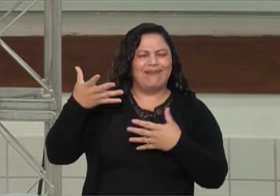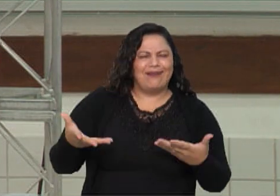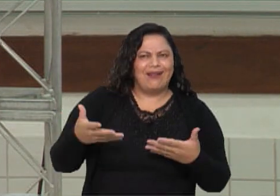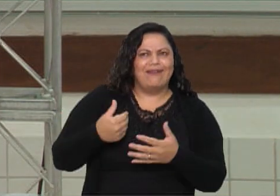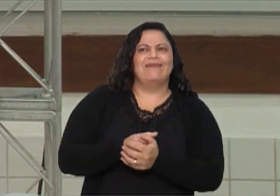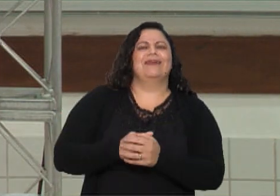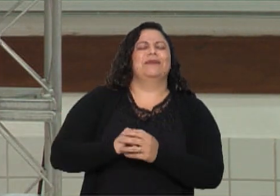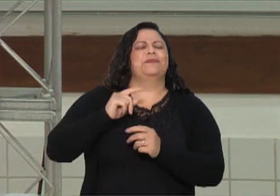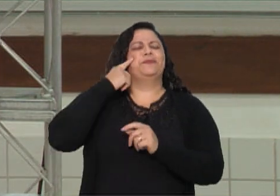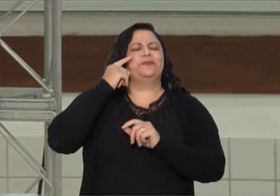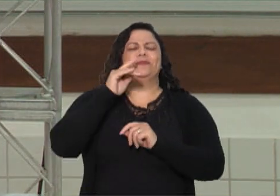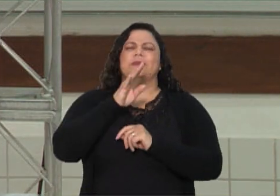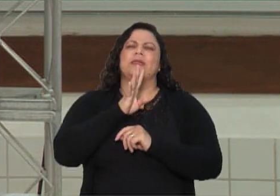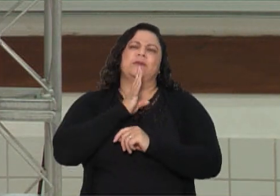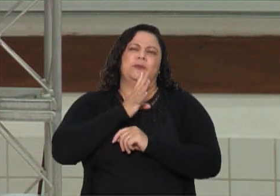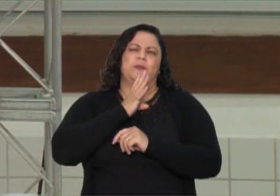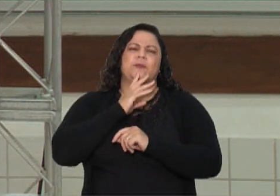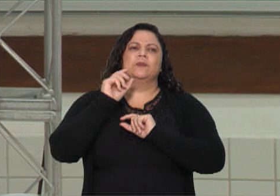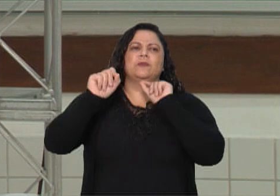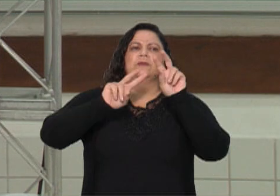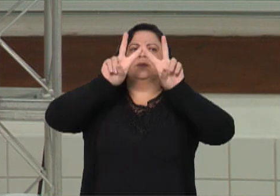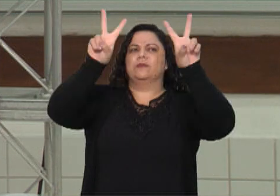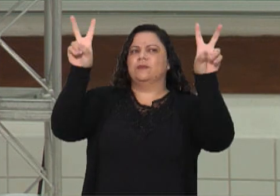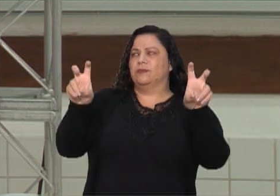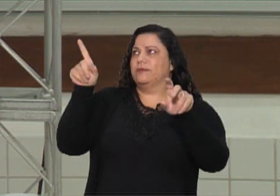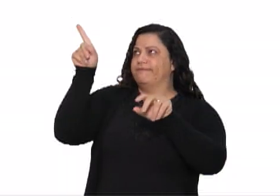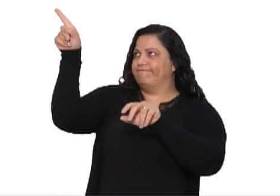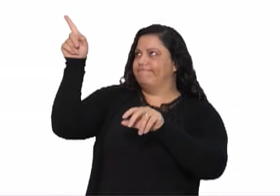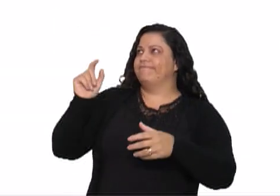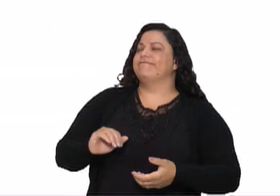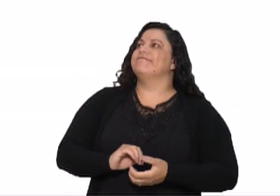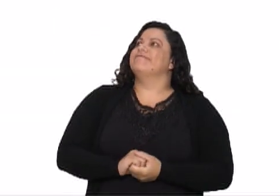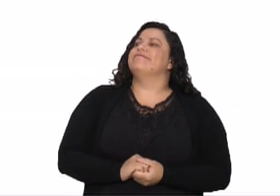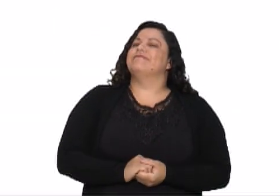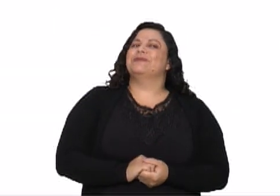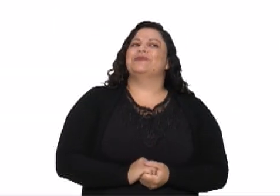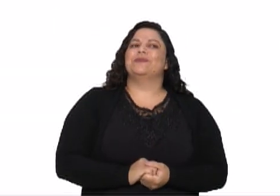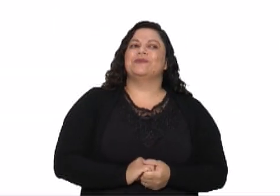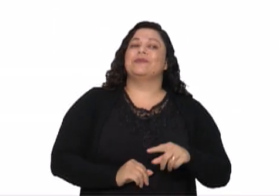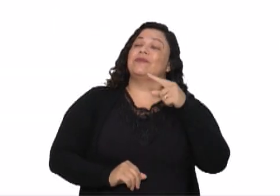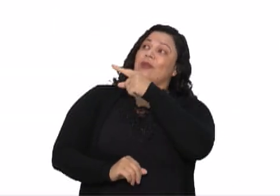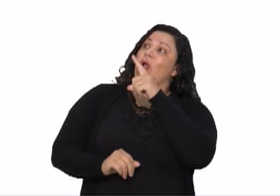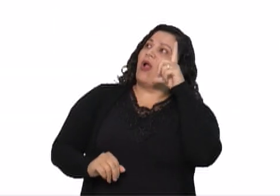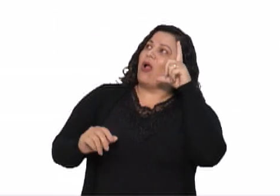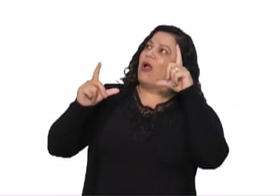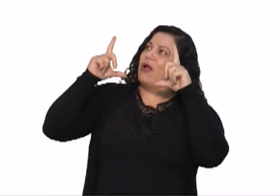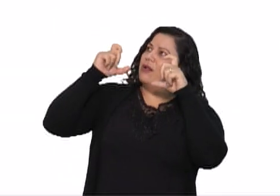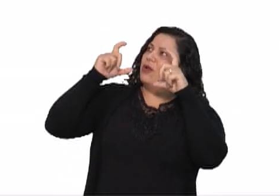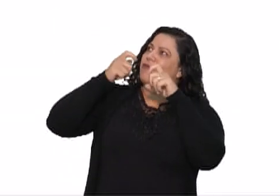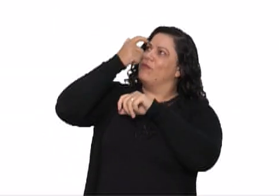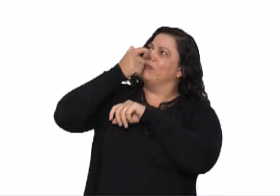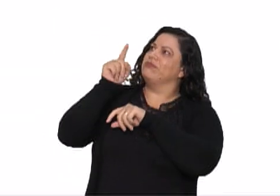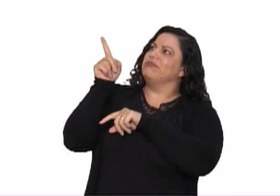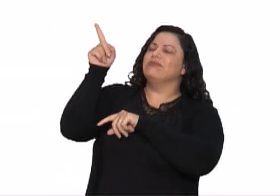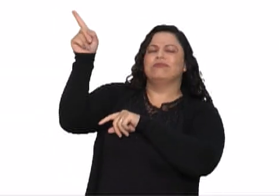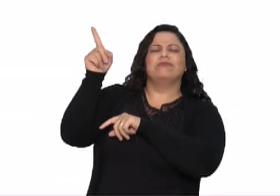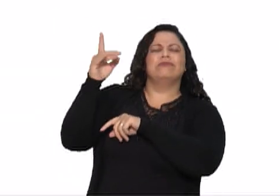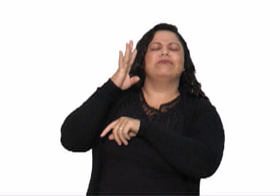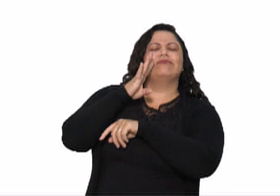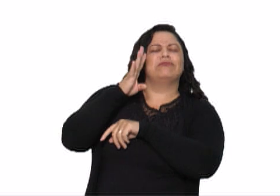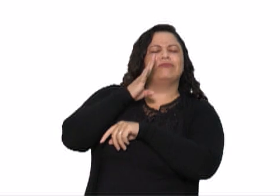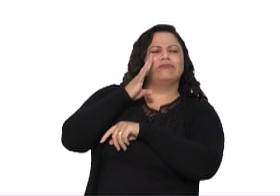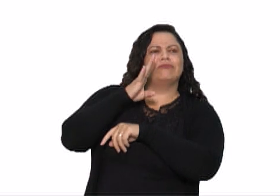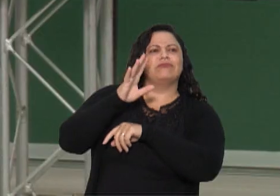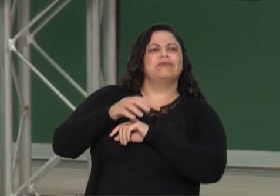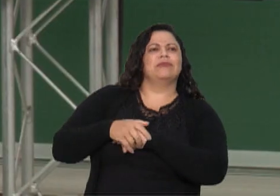em frente. Olha só, Cândido Portinari e olha ele aqui, ó. Olha que foto legal, tá? Do Cândido Portinari para vocês